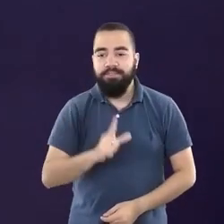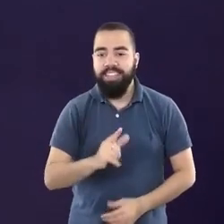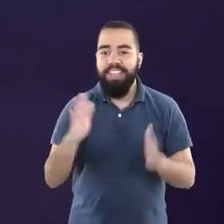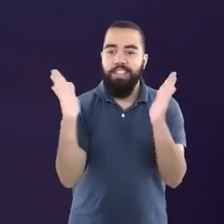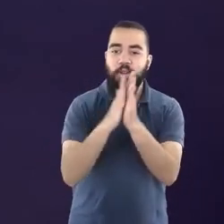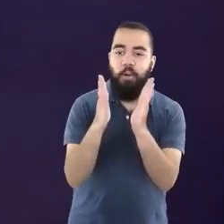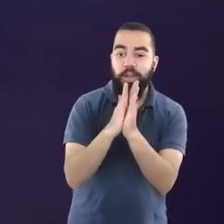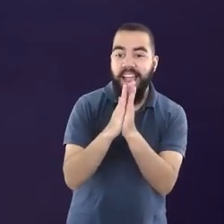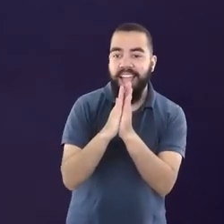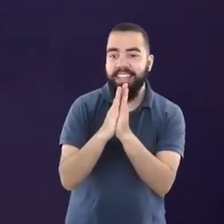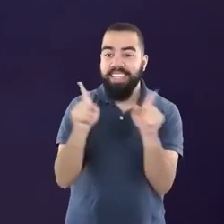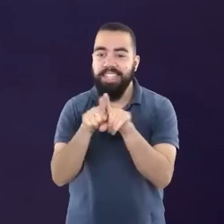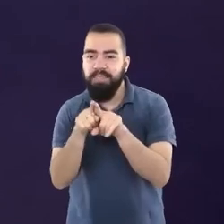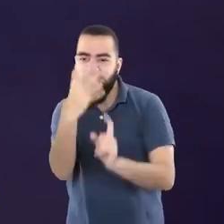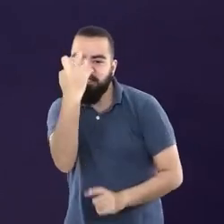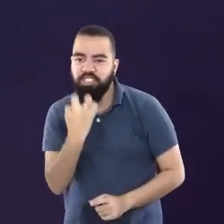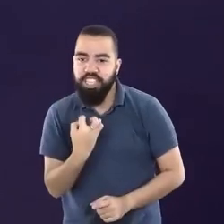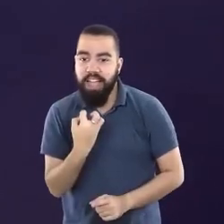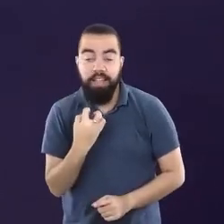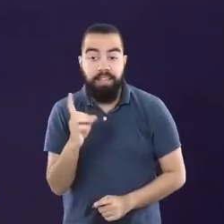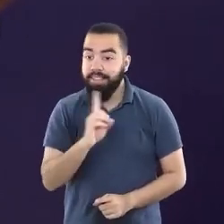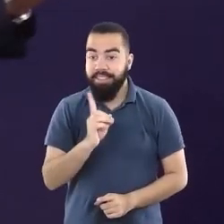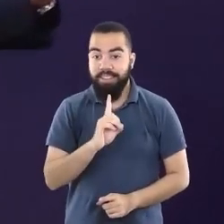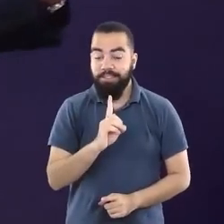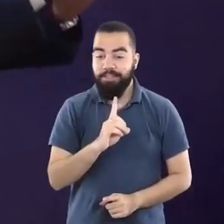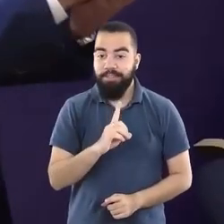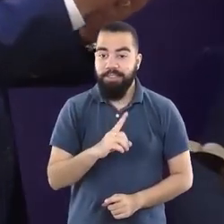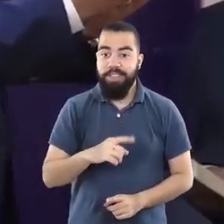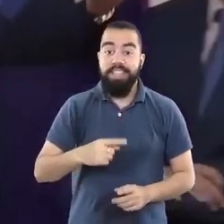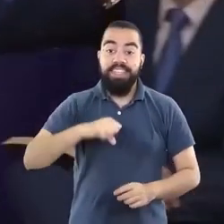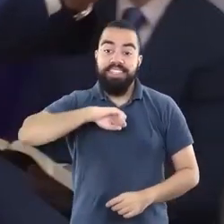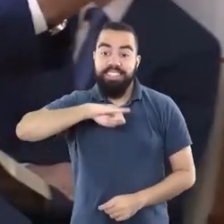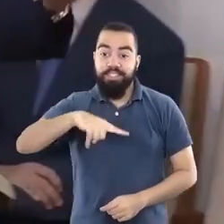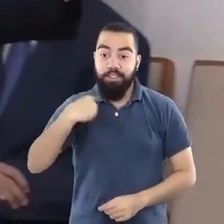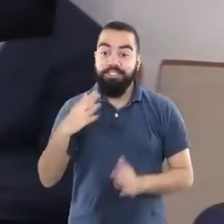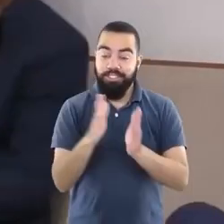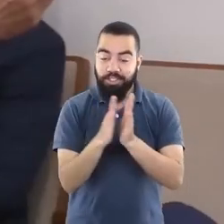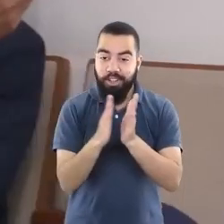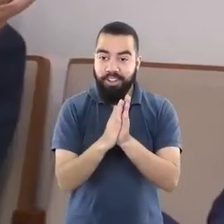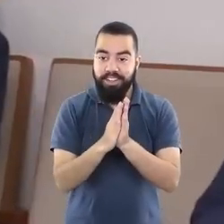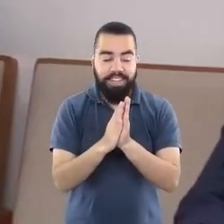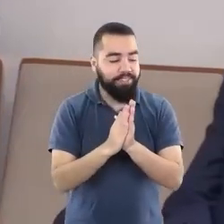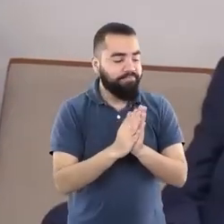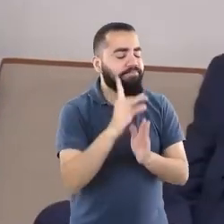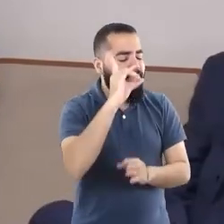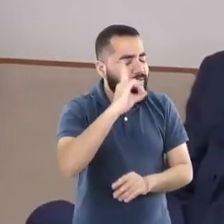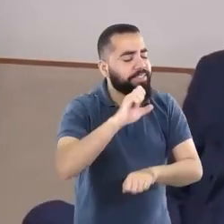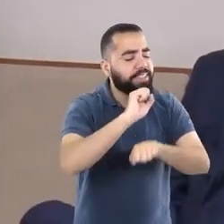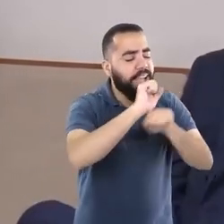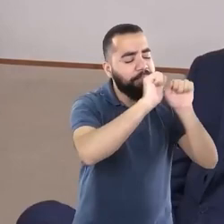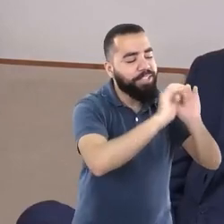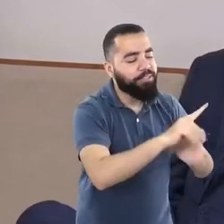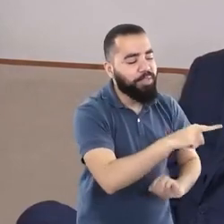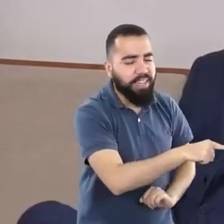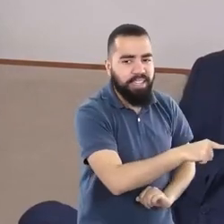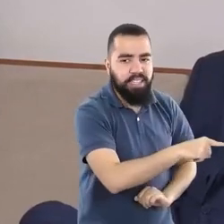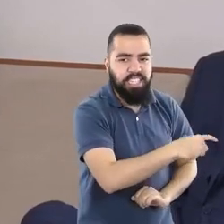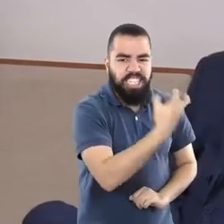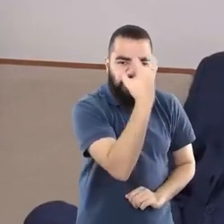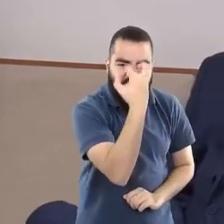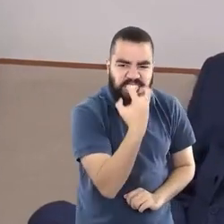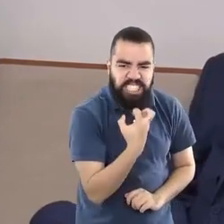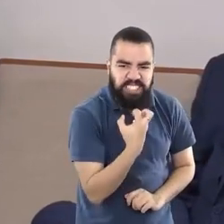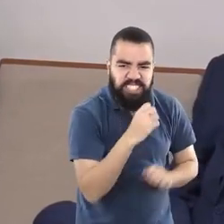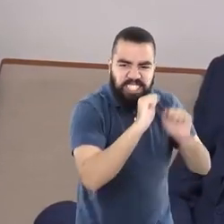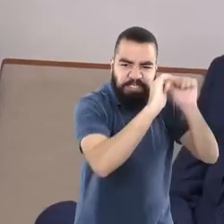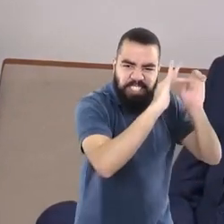mesmo tempo. A intercessão requer de você perdão. Ninguém é um intercessor sem ter perdão no coração. E diz a